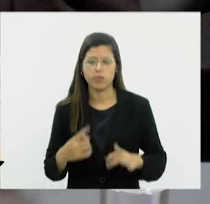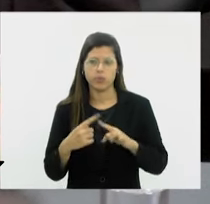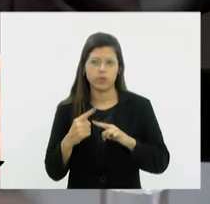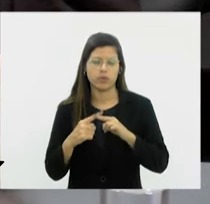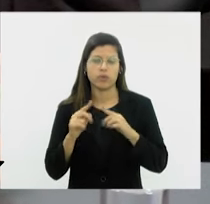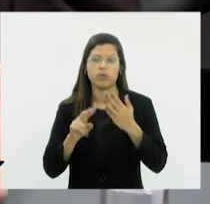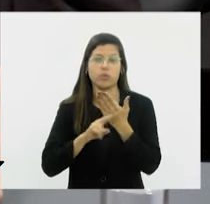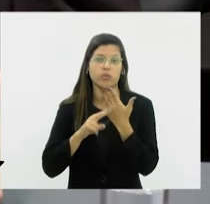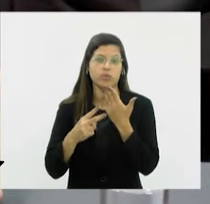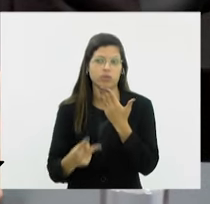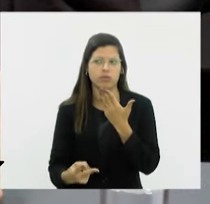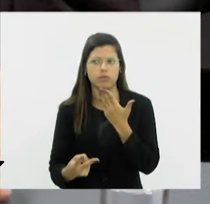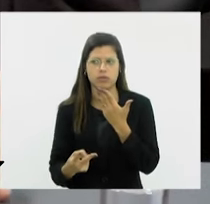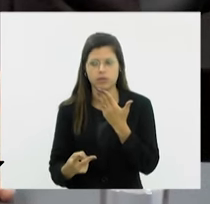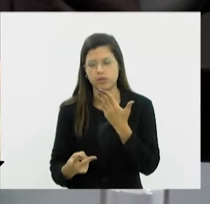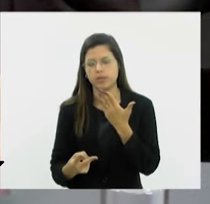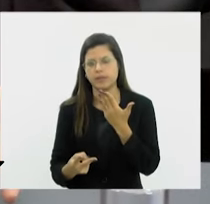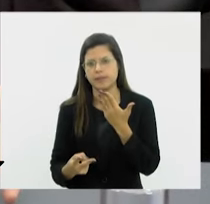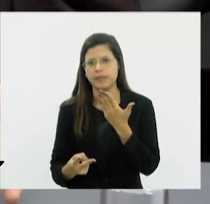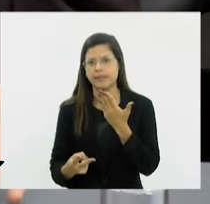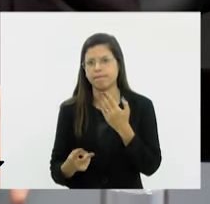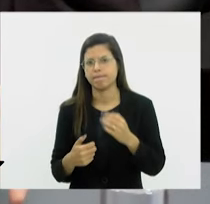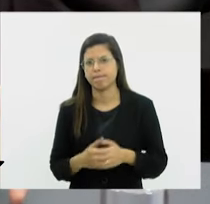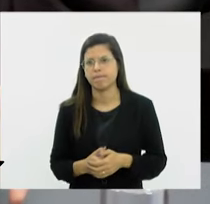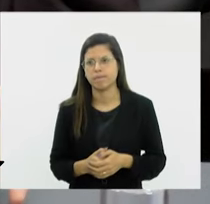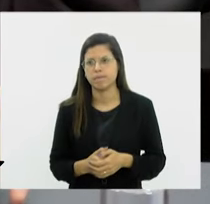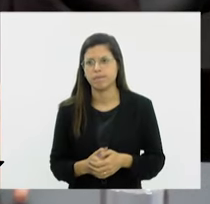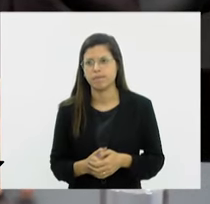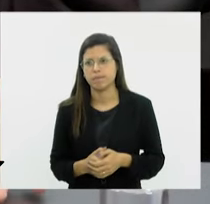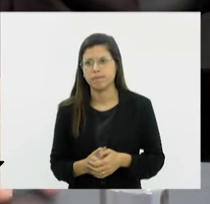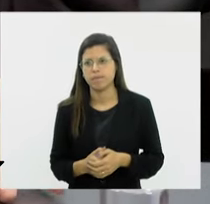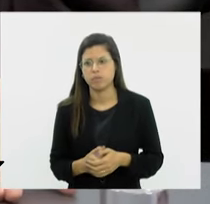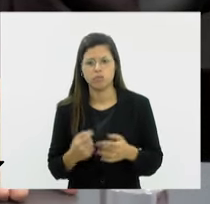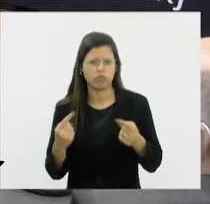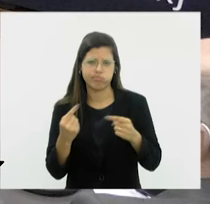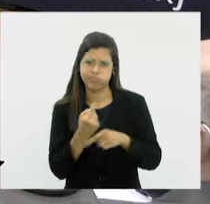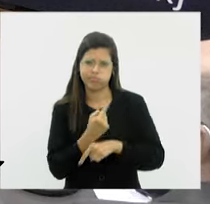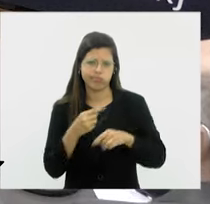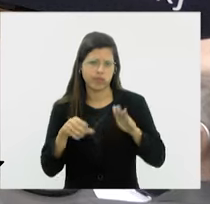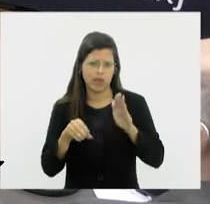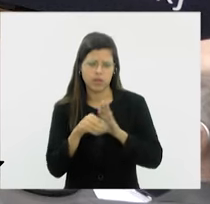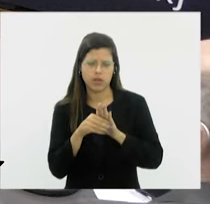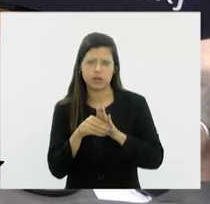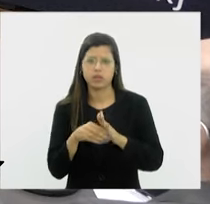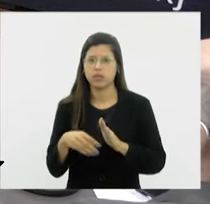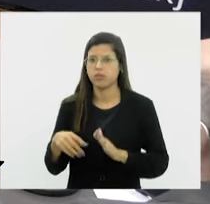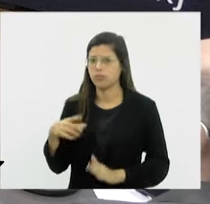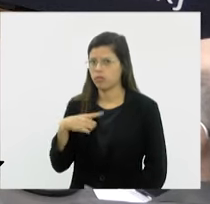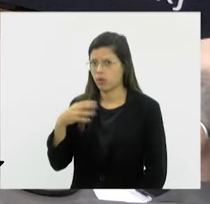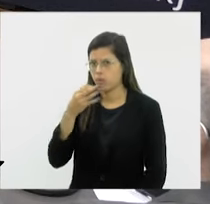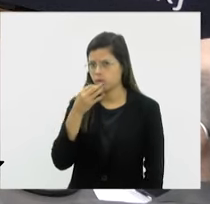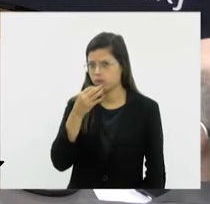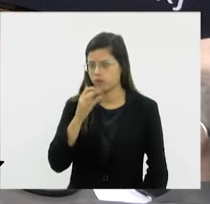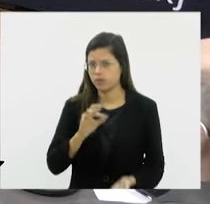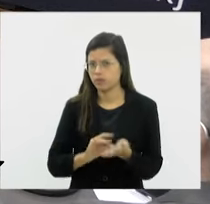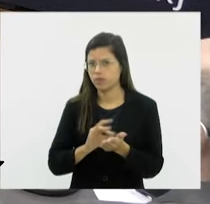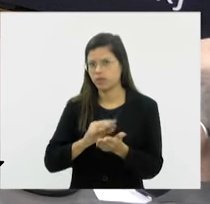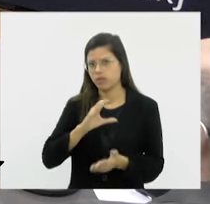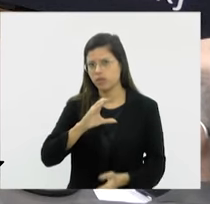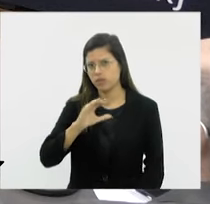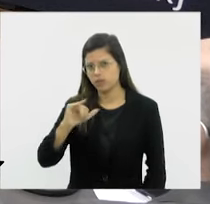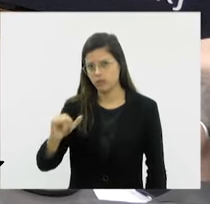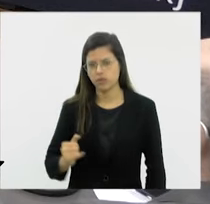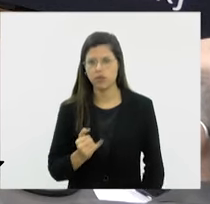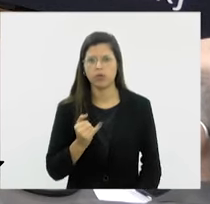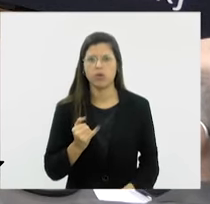consequência, ela está discordando da emenda. Eu tenho uma sugestão, na verdade. A CCJ, como o